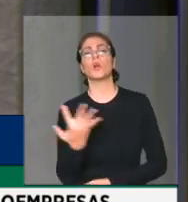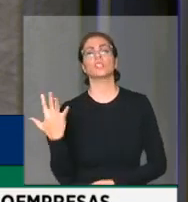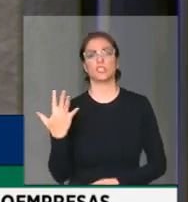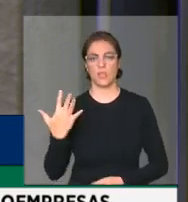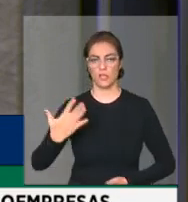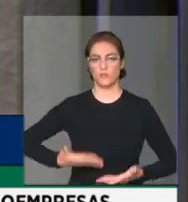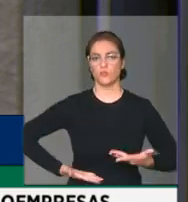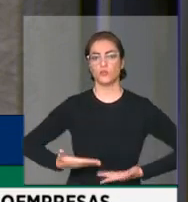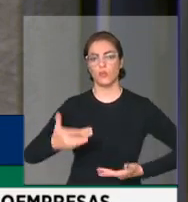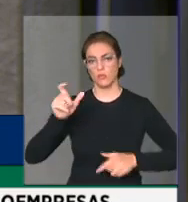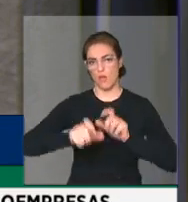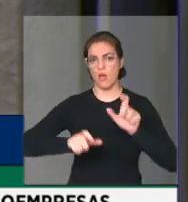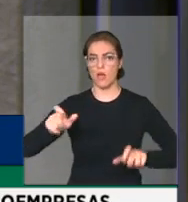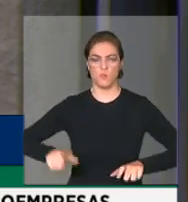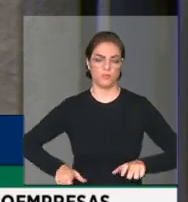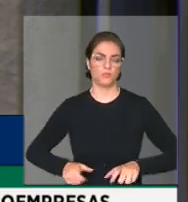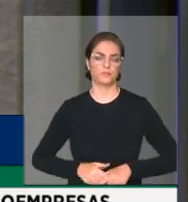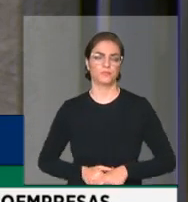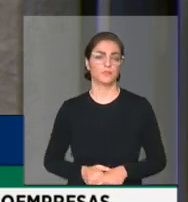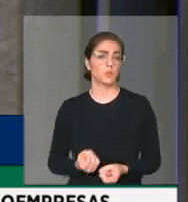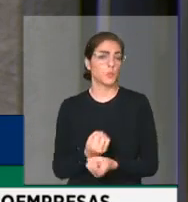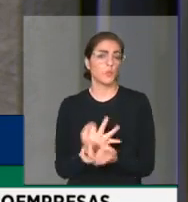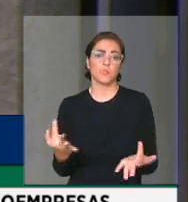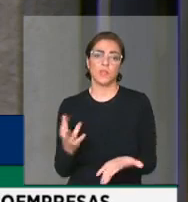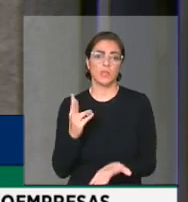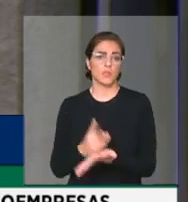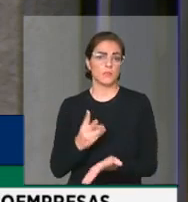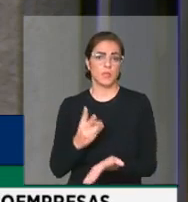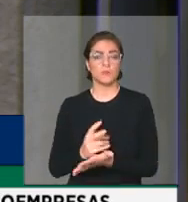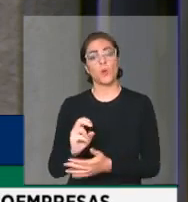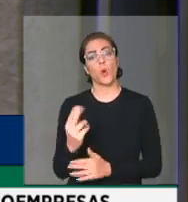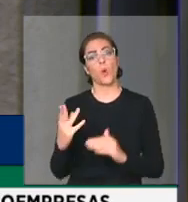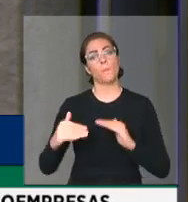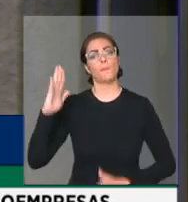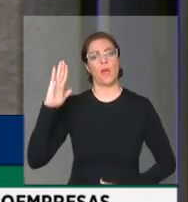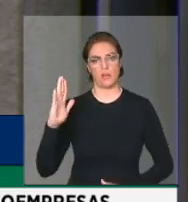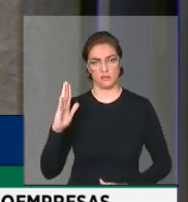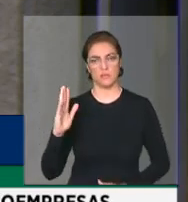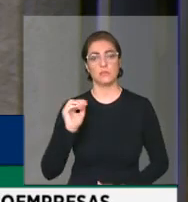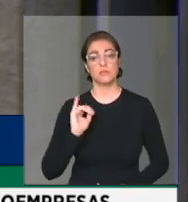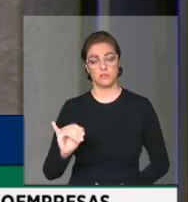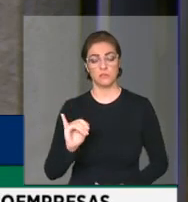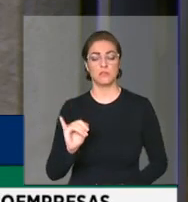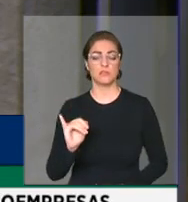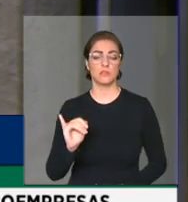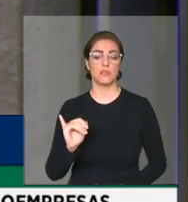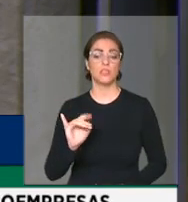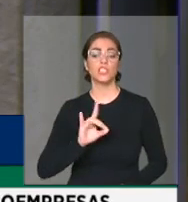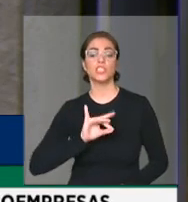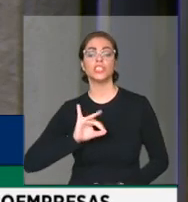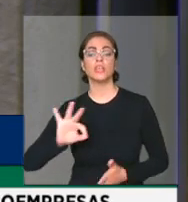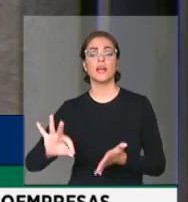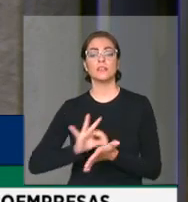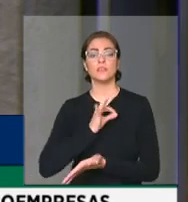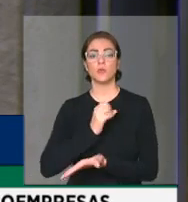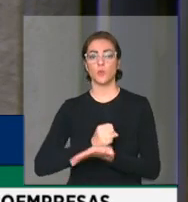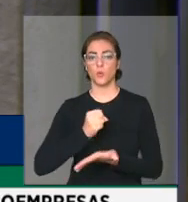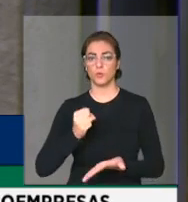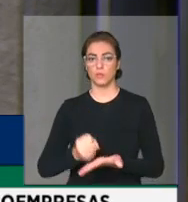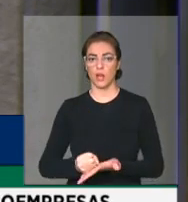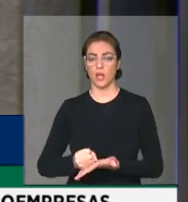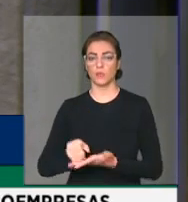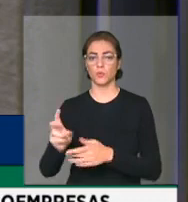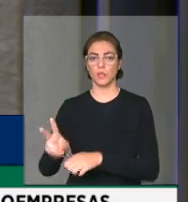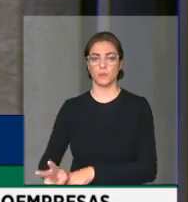de empregados, ou seja, número igual ou até superior ao verificado na data da assinatura do contrato de empréstimo,